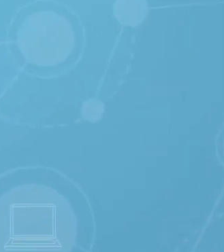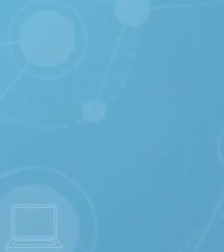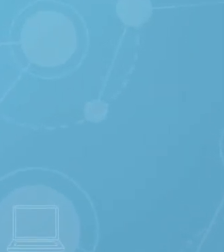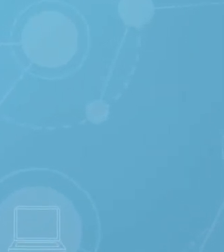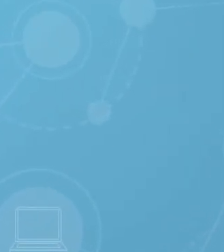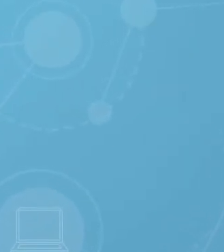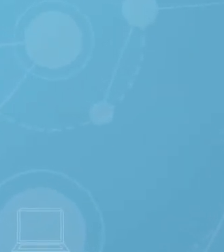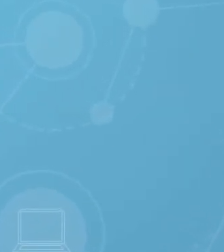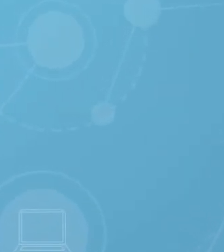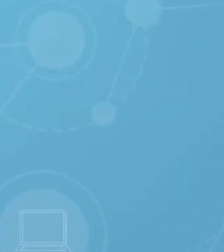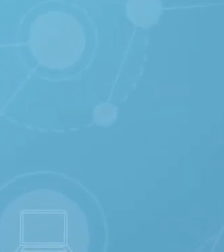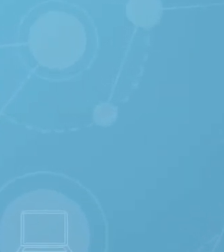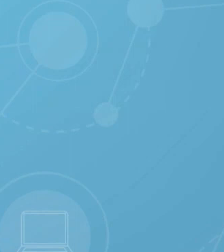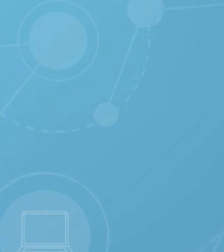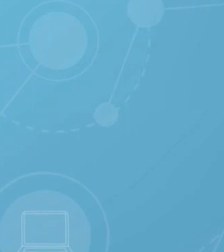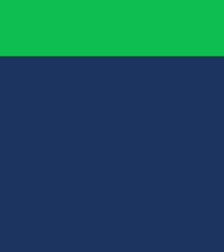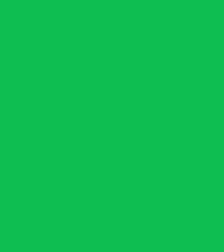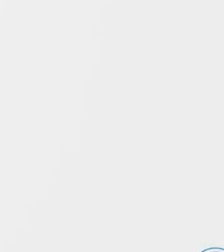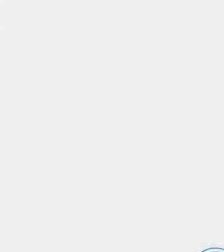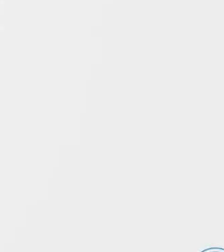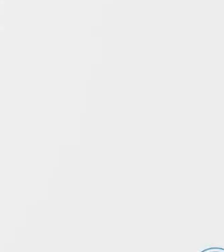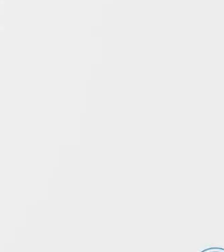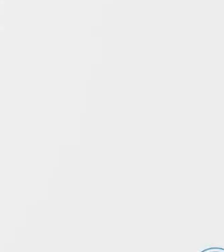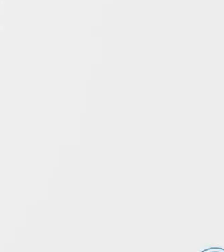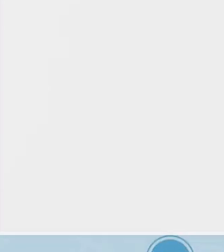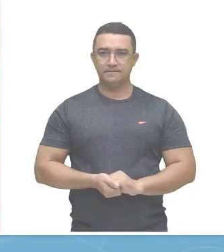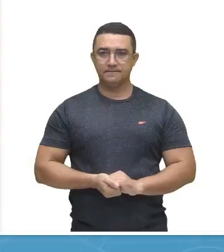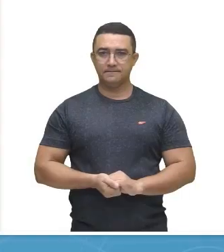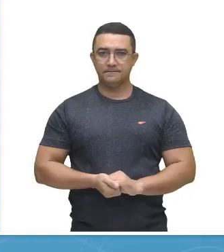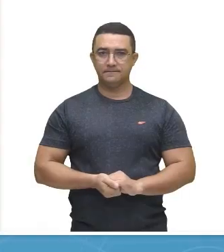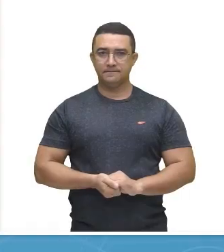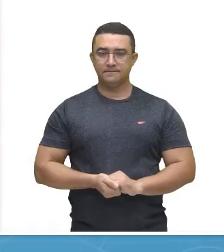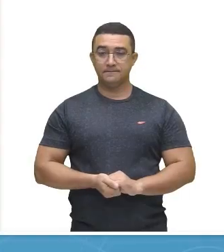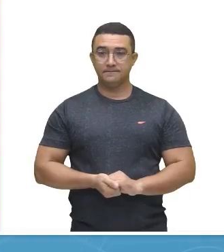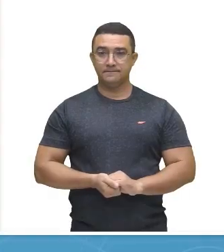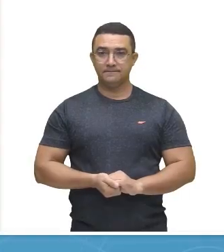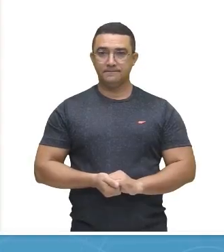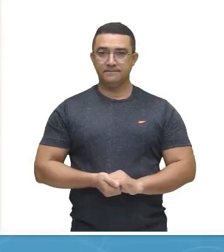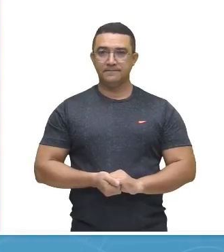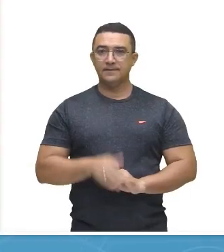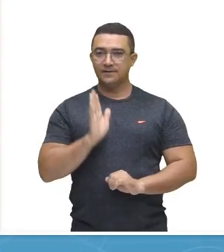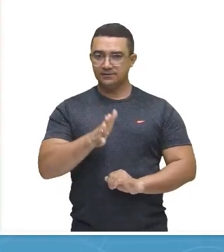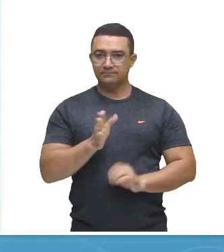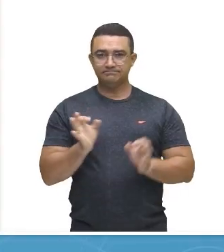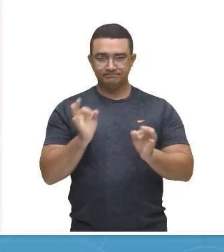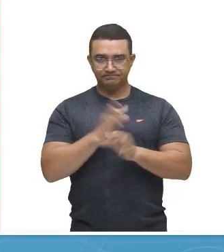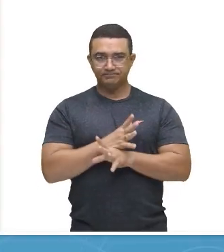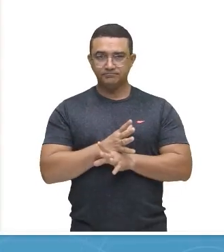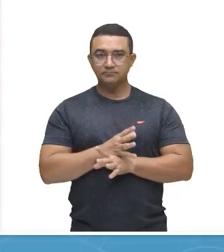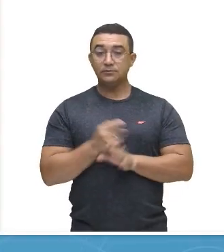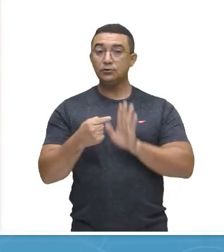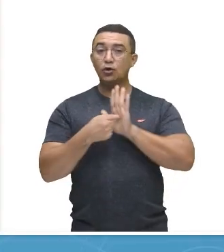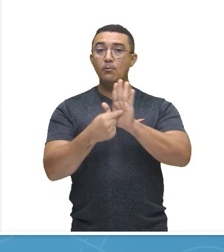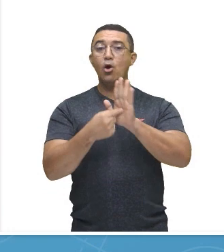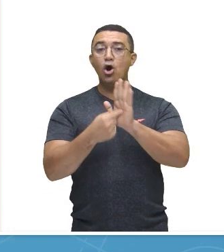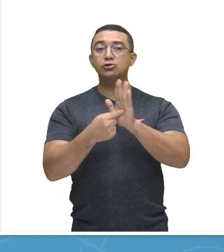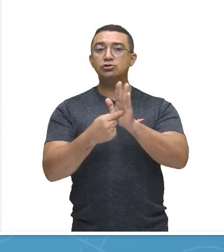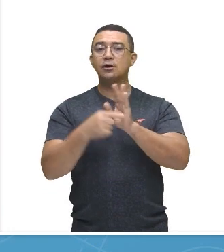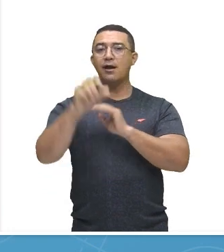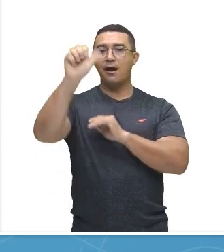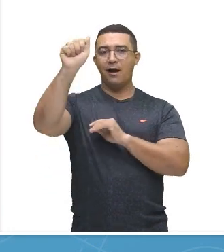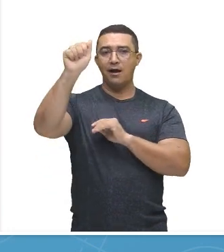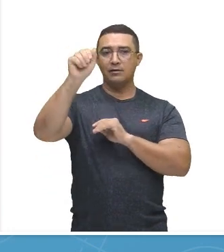Pronto, meus amados. Identifique a alternativa que apresenta a